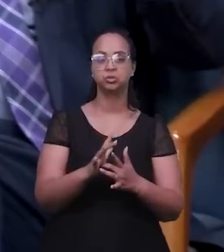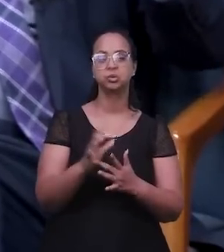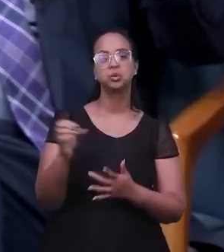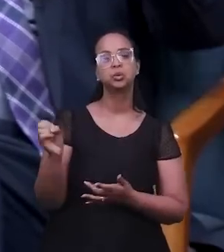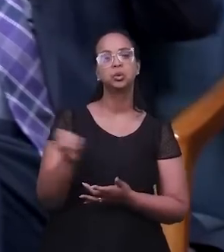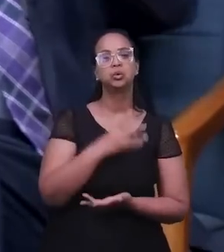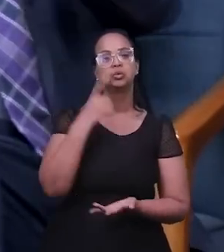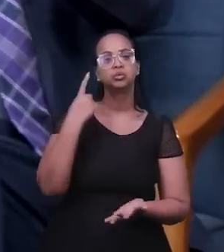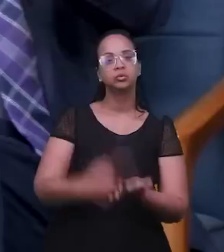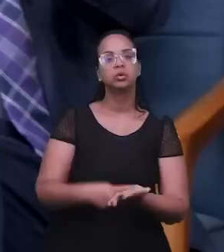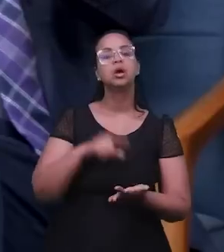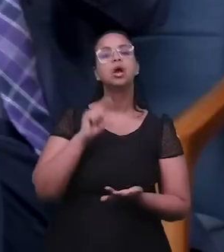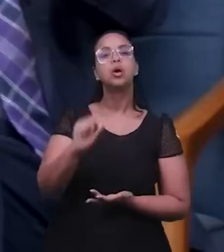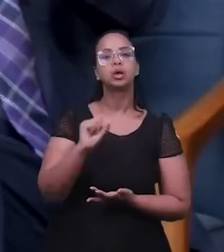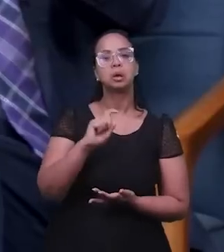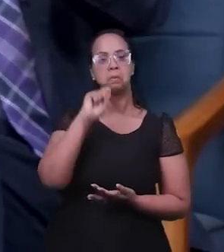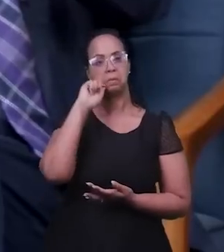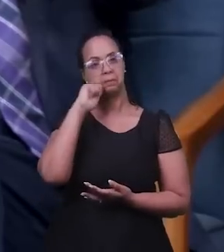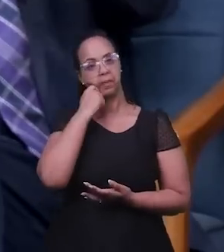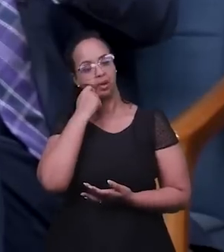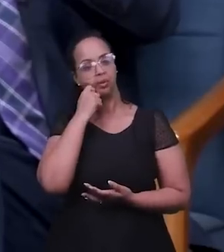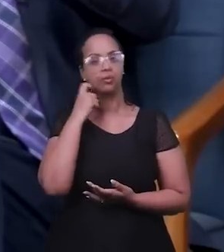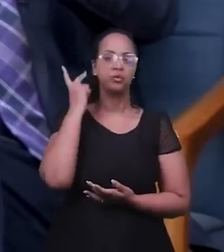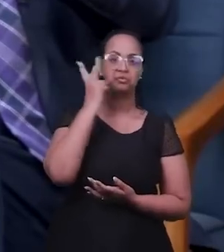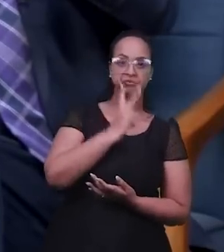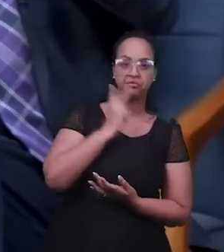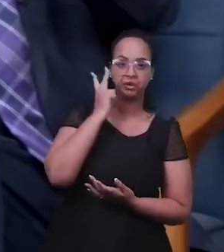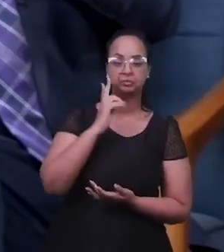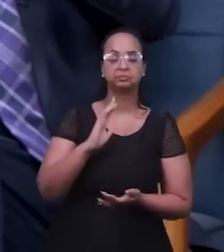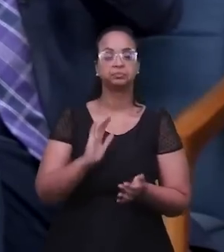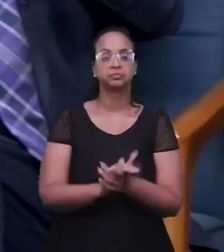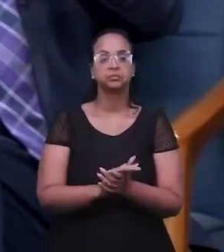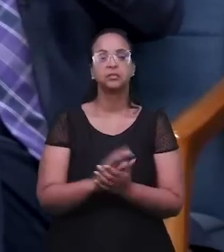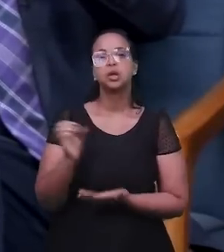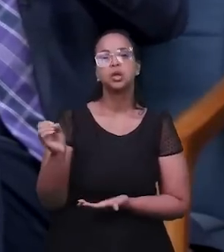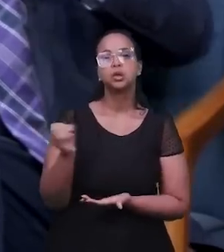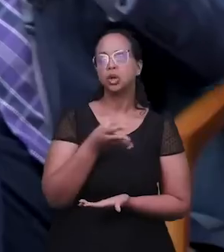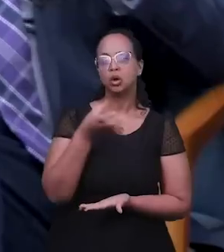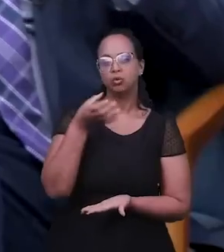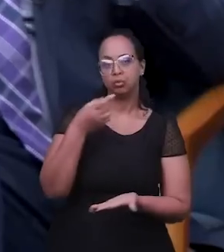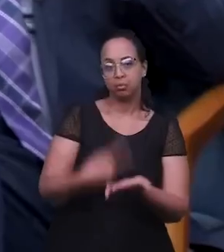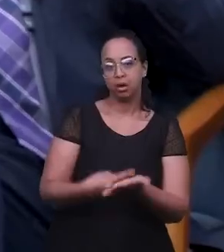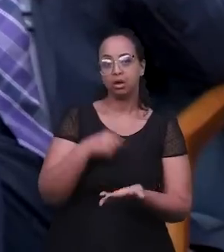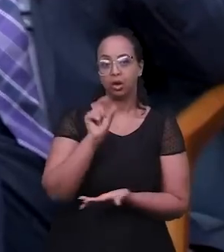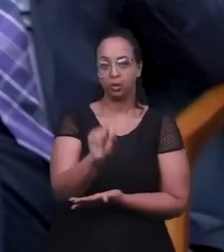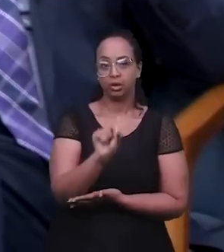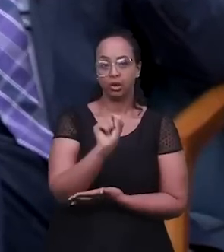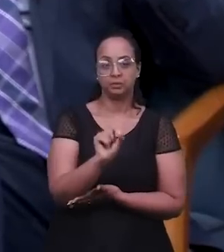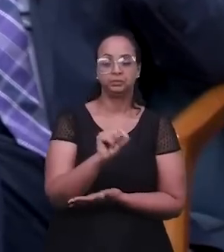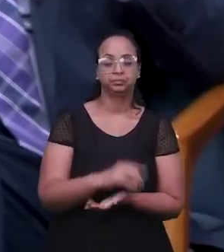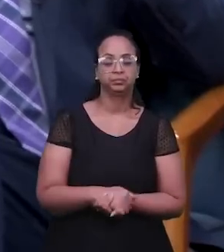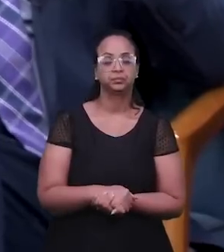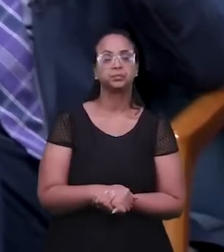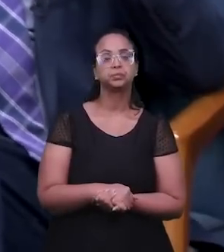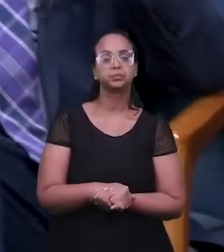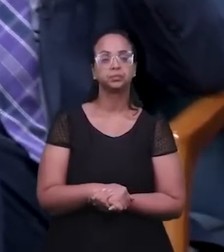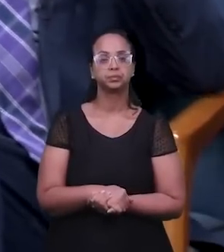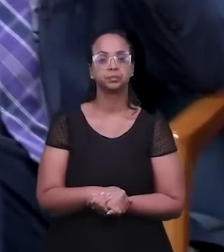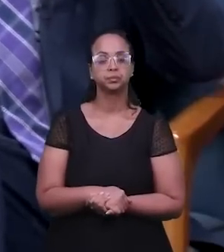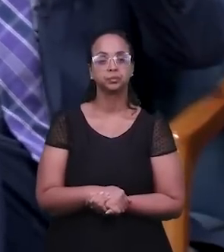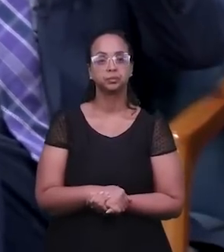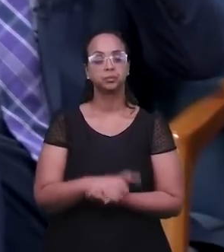Então, o novo pacto fica pão e vinho, corpo e sangue. Então ele diz assim, ministro do novo pacto. Então o